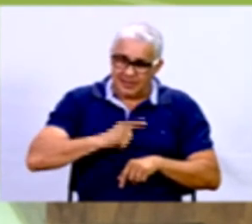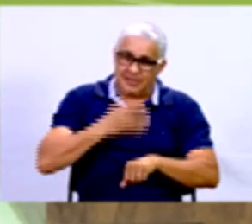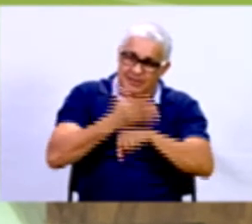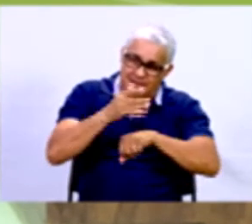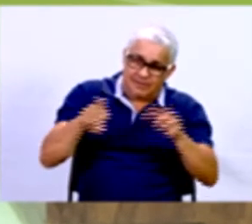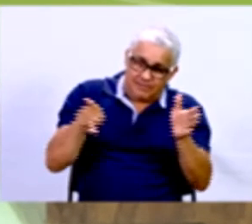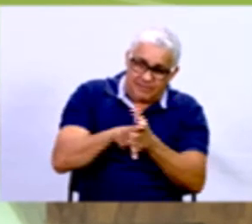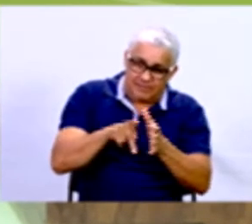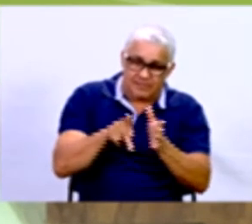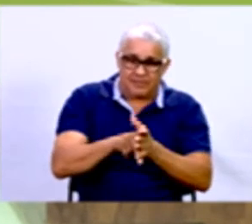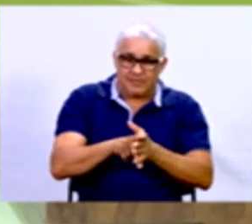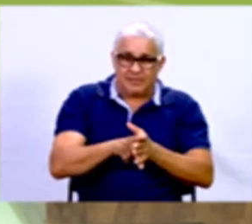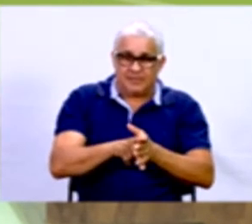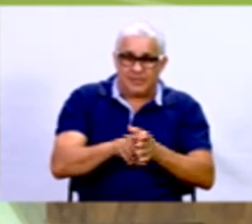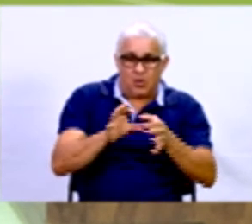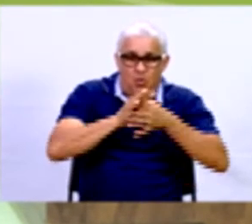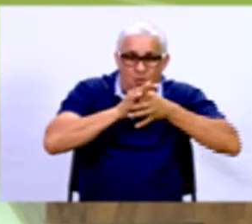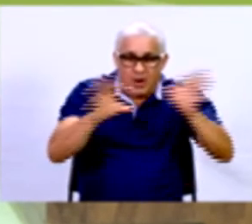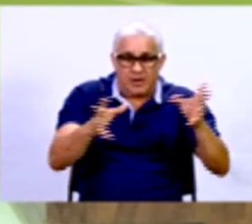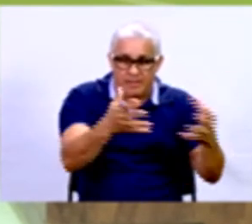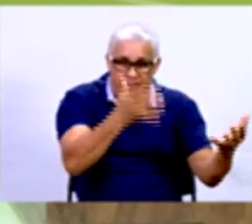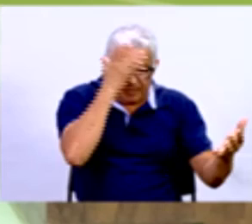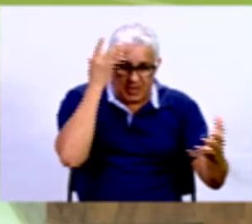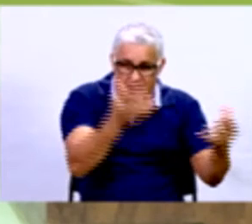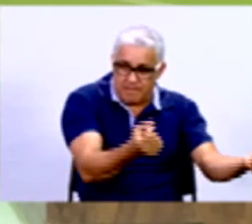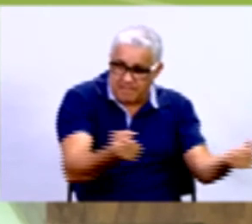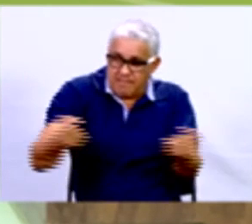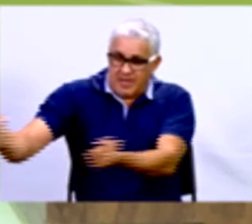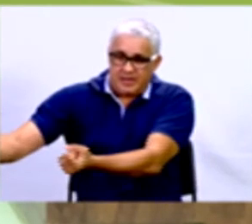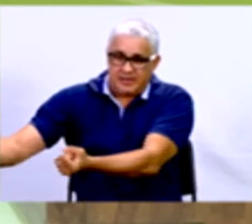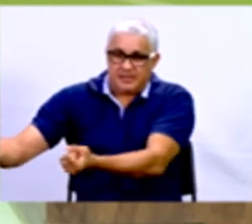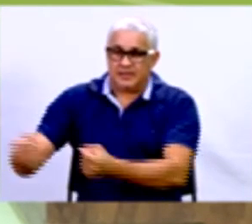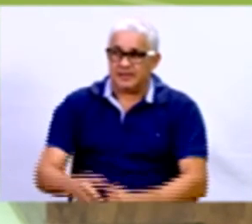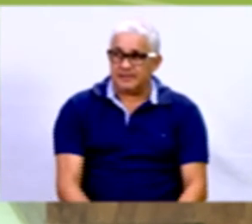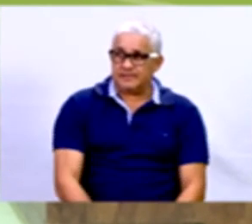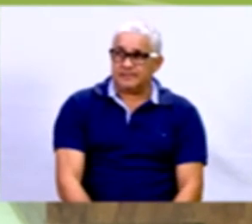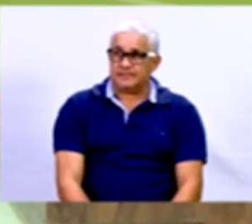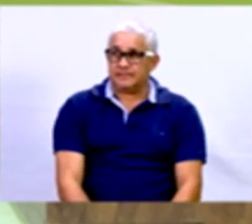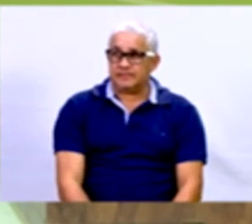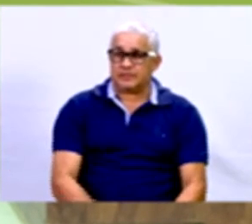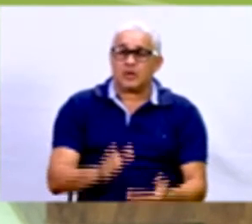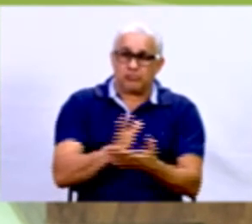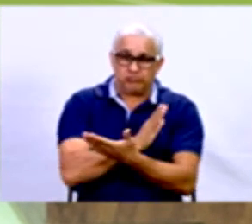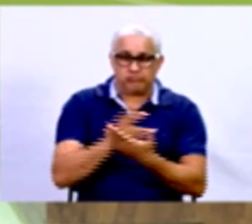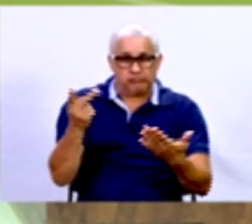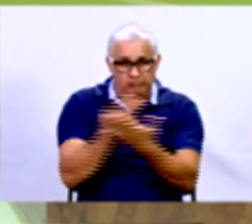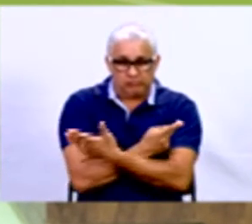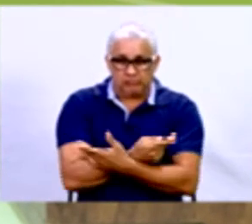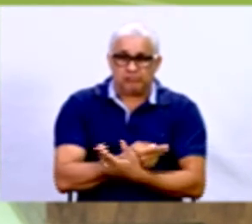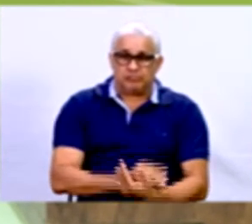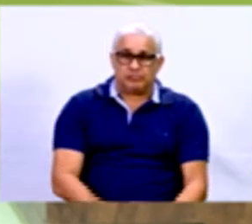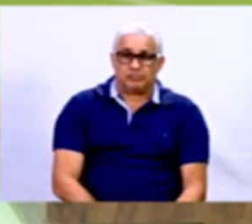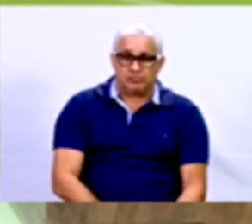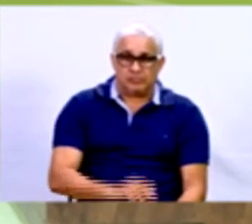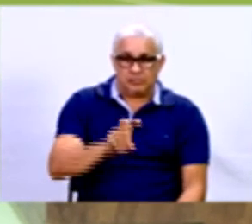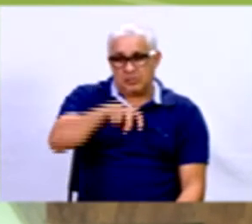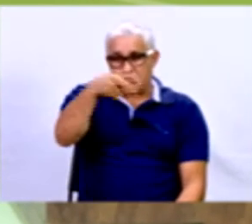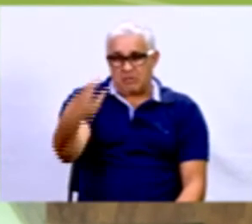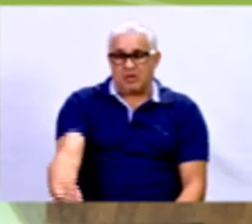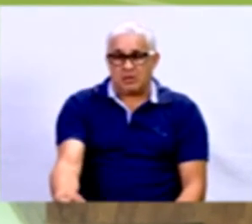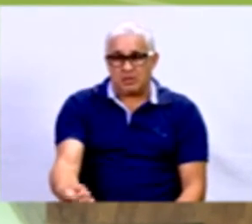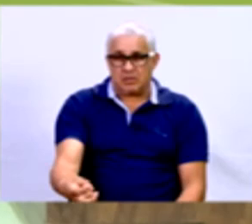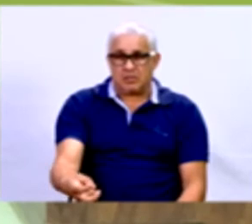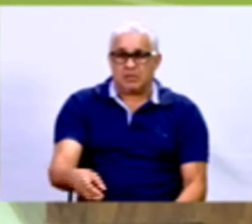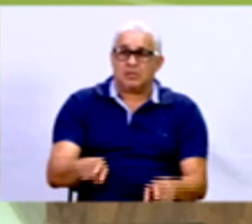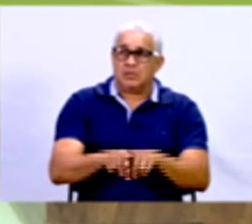para desencarcerar aquela vítima, ou seja, tirar ela do meio da ferragem. Alguns acidentes, como quedas em empresas